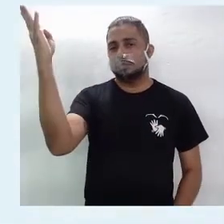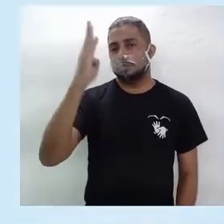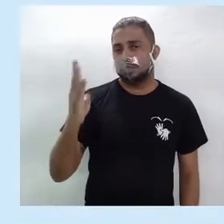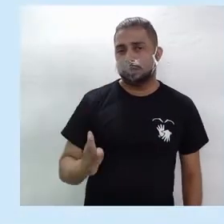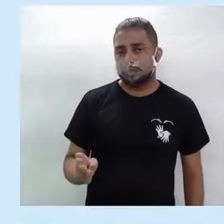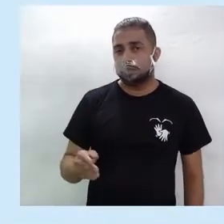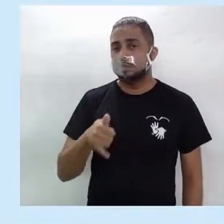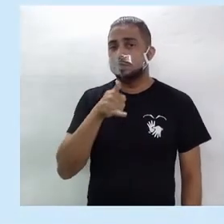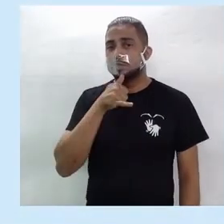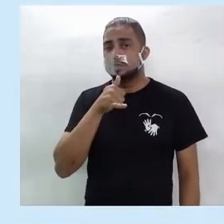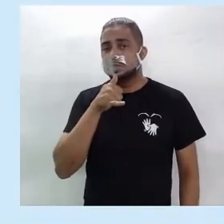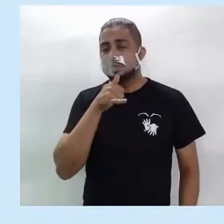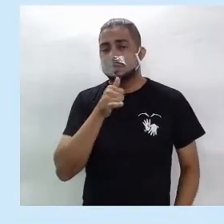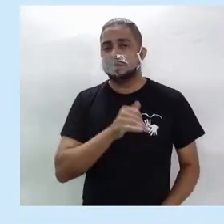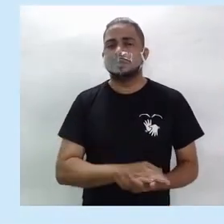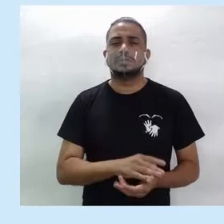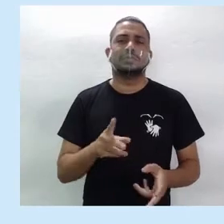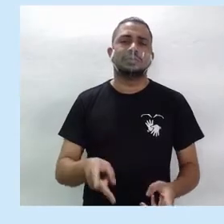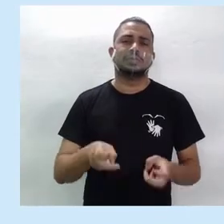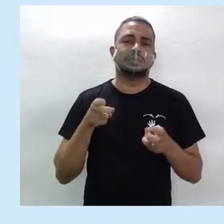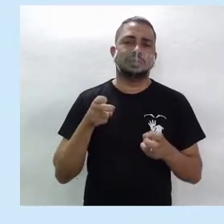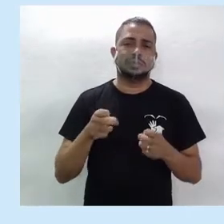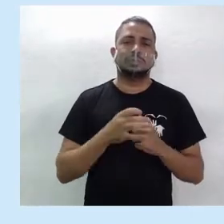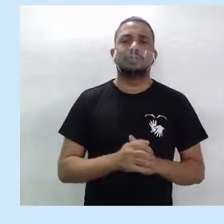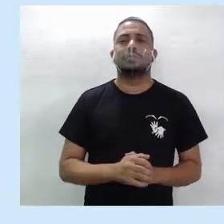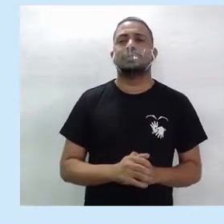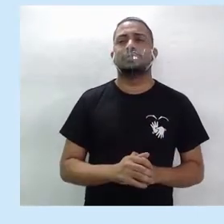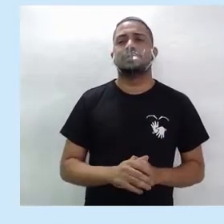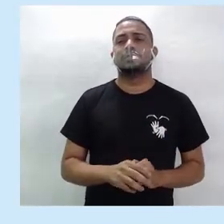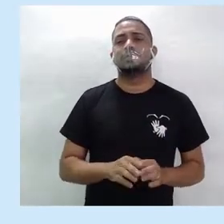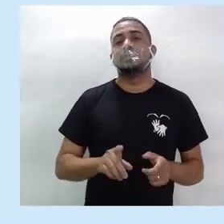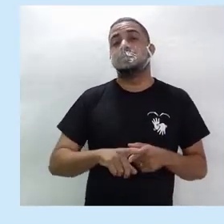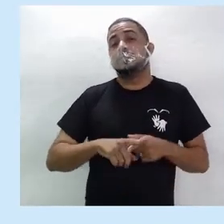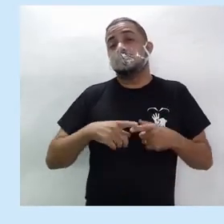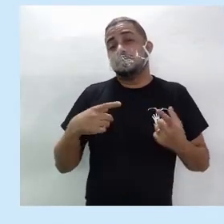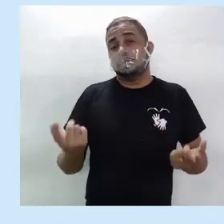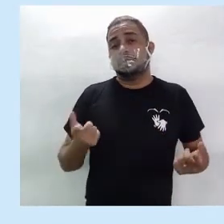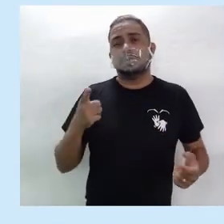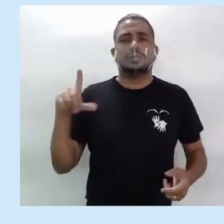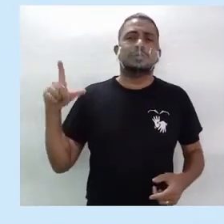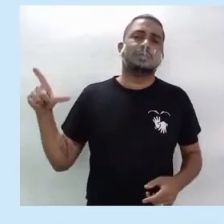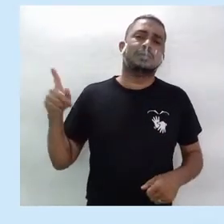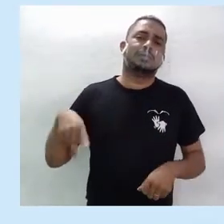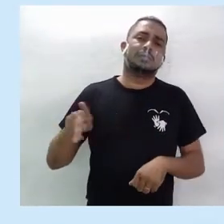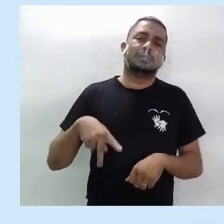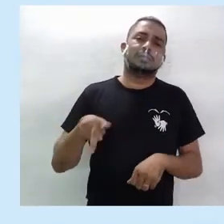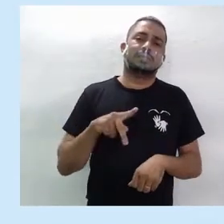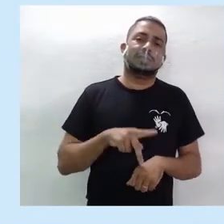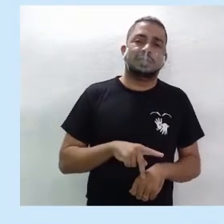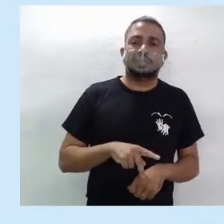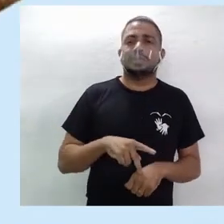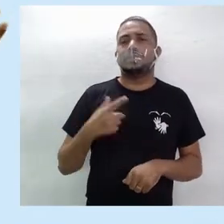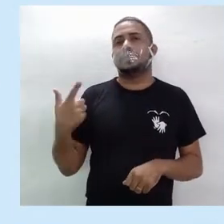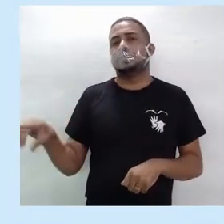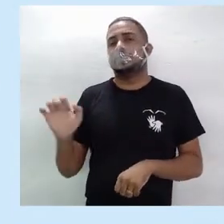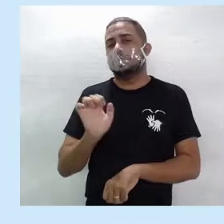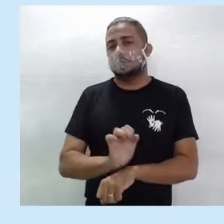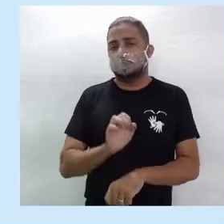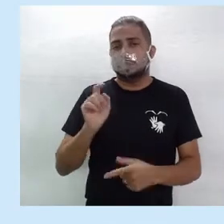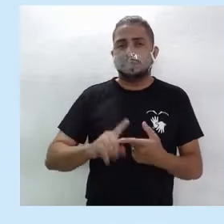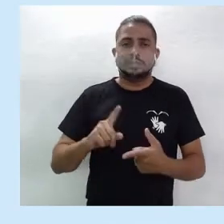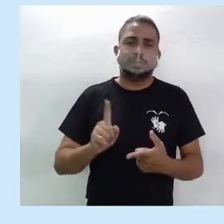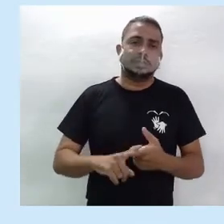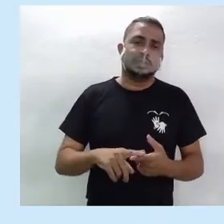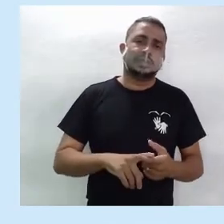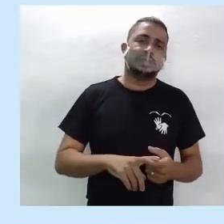como exemplo, tá? A gente está observando que tem o Brasil como exemplo, mas em outros países, em outros estados, tá,